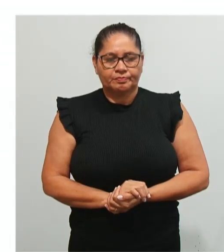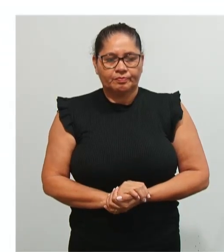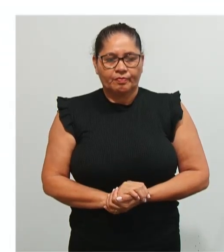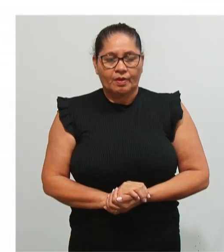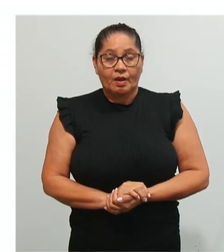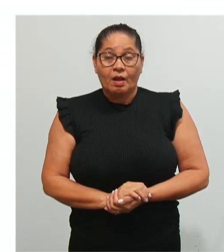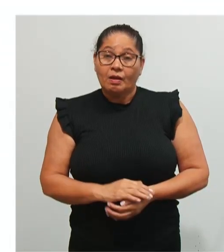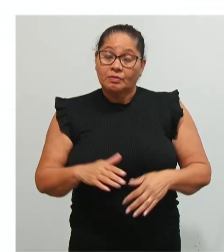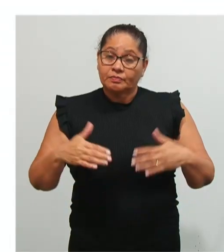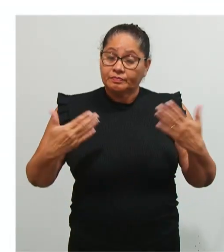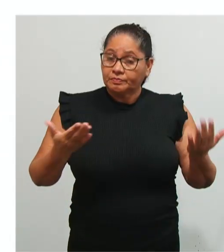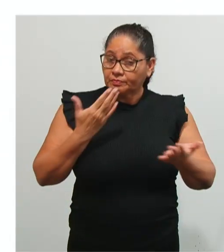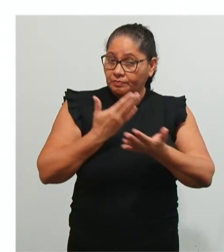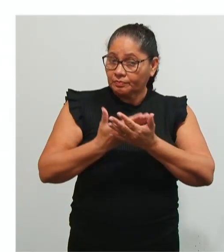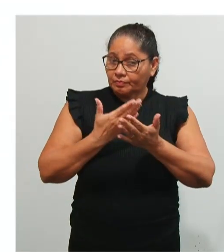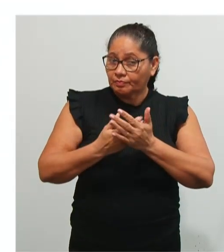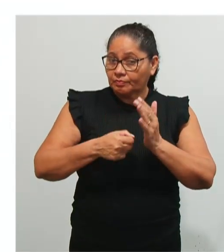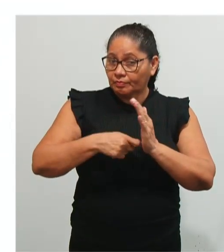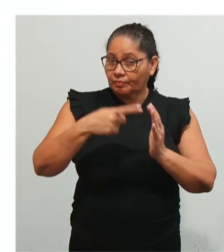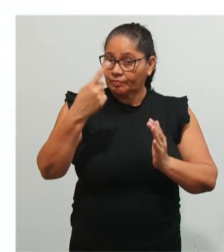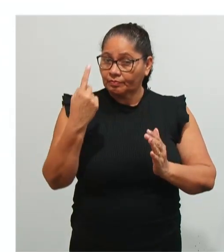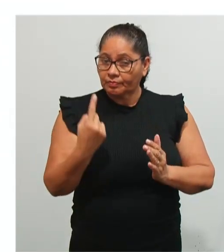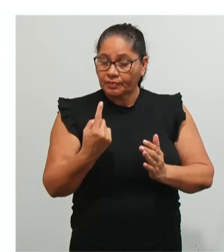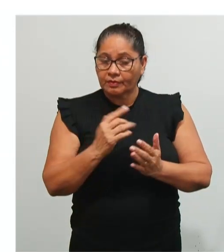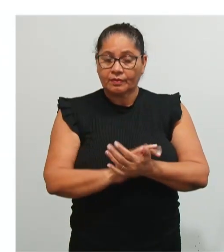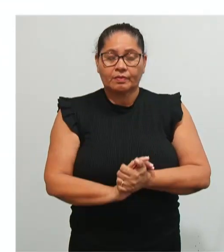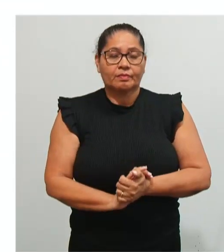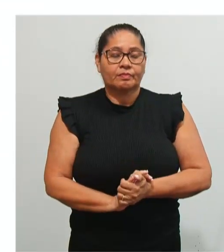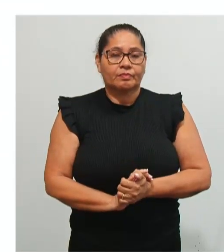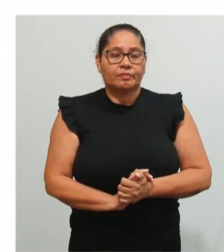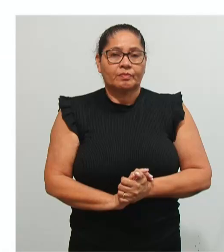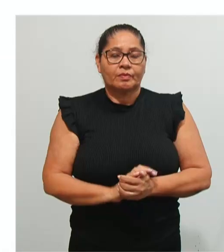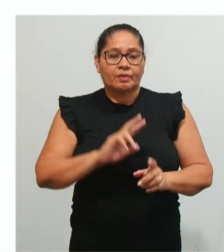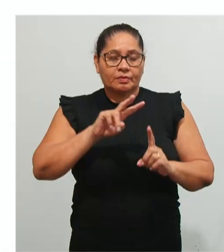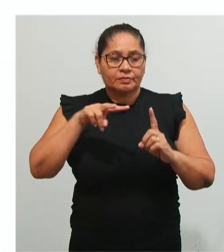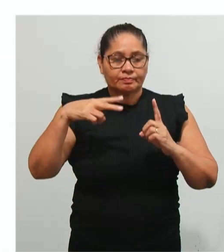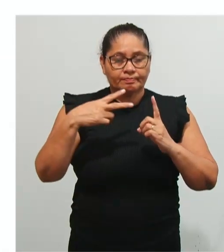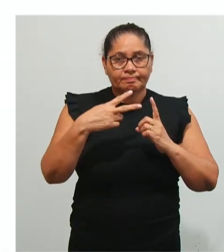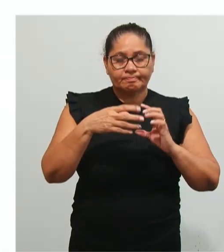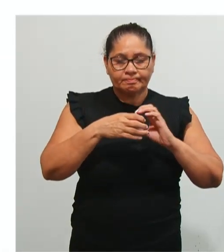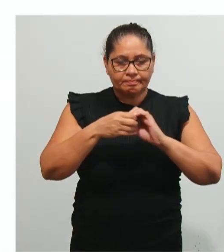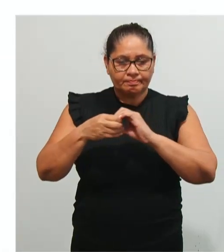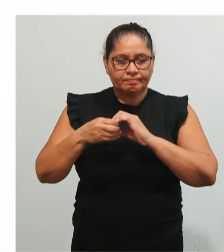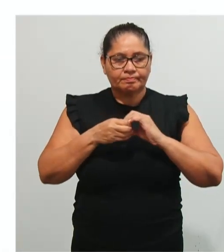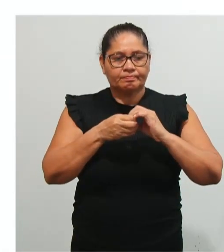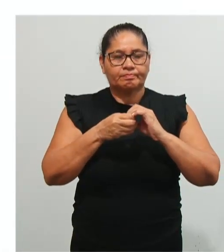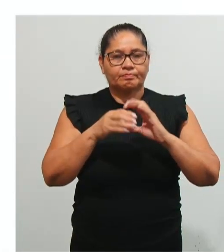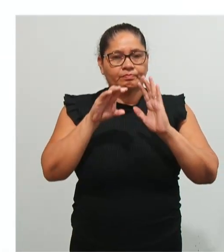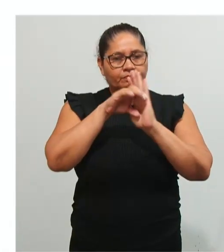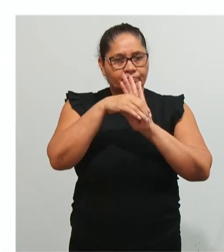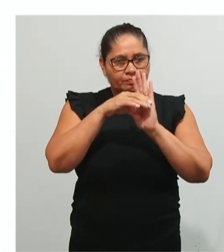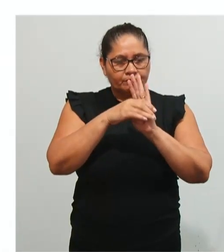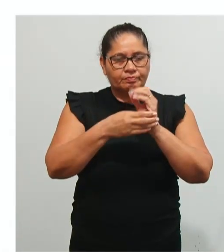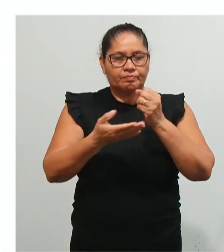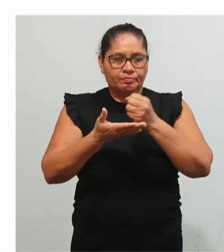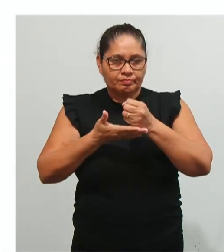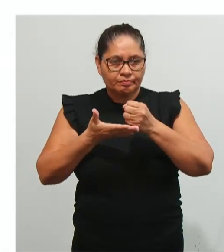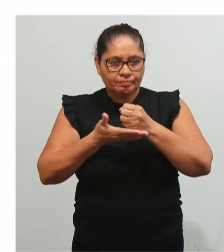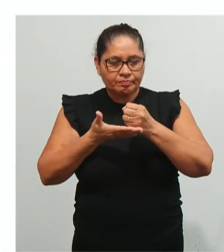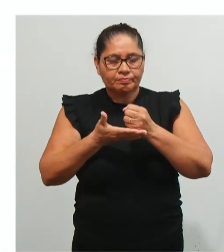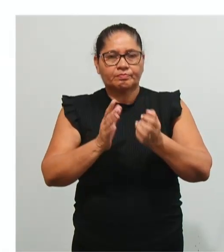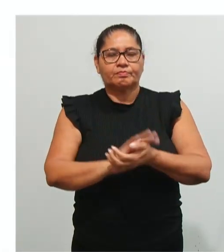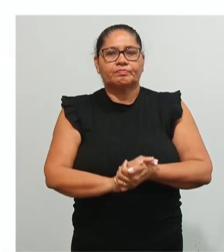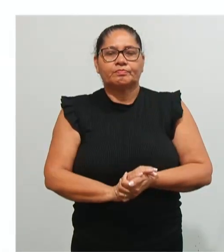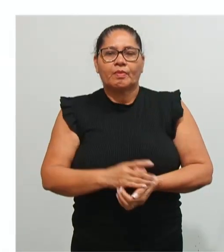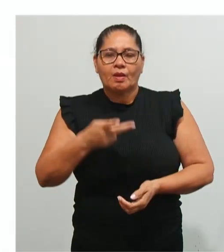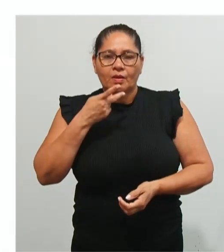Então, nessa aula, nós temos o conteúdo da unidade 1, aspectos da governança corporativa, vamos falar de alguns conceitos e princípios básicos e